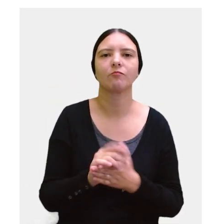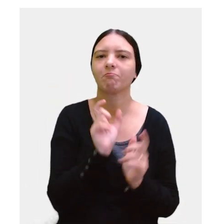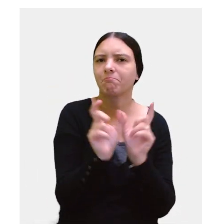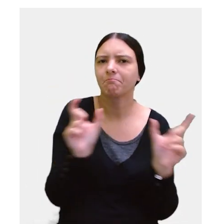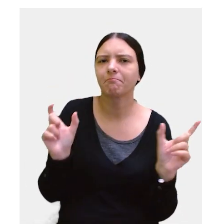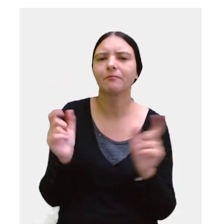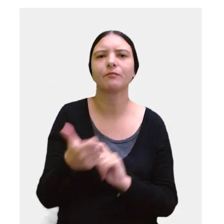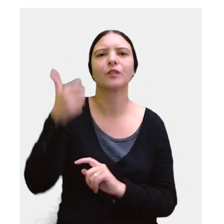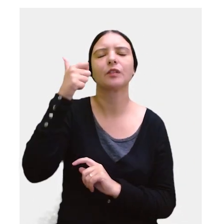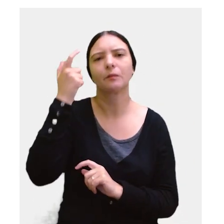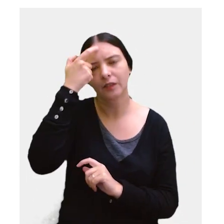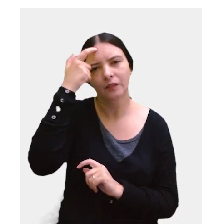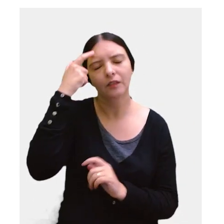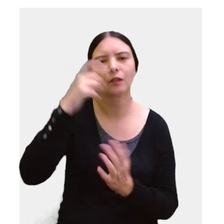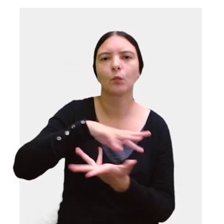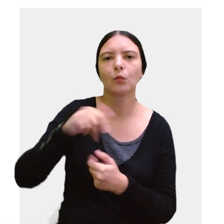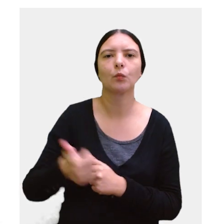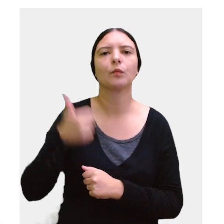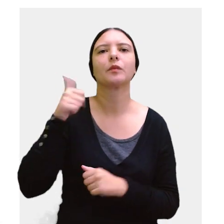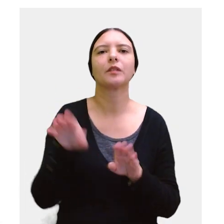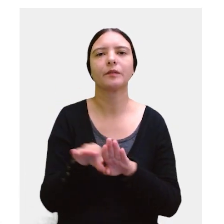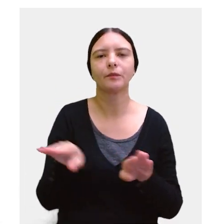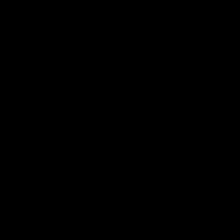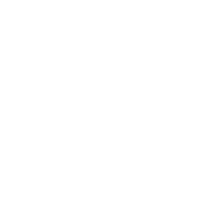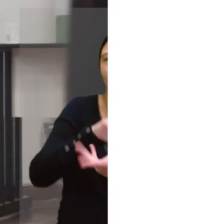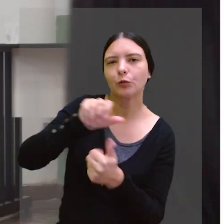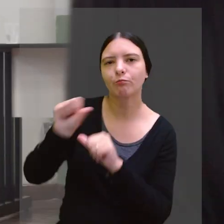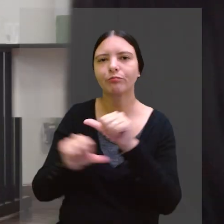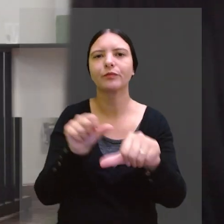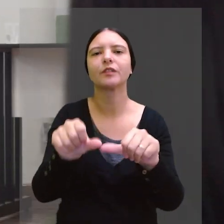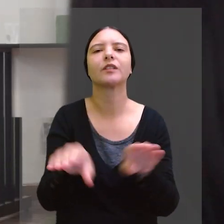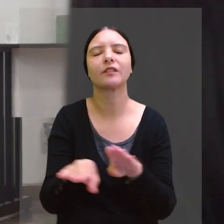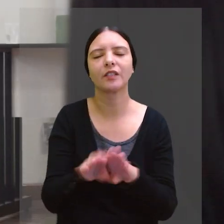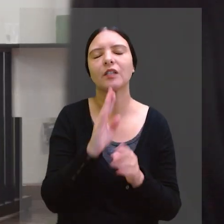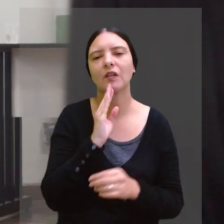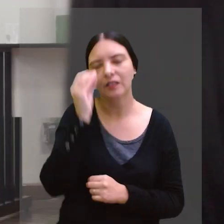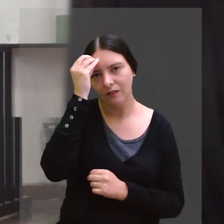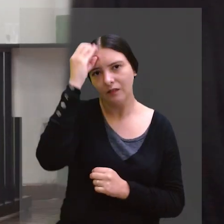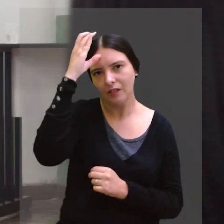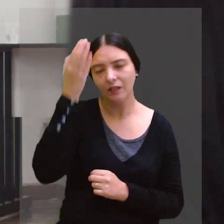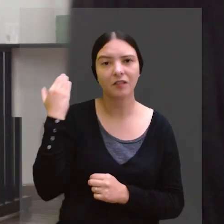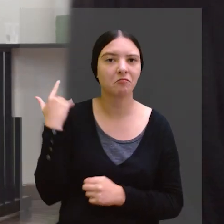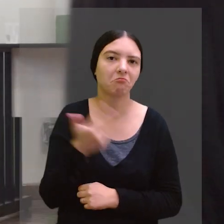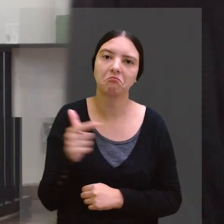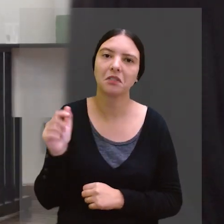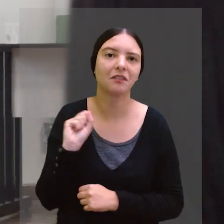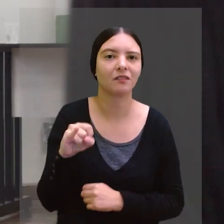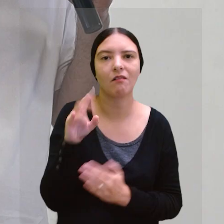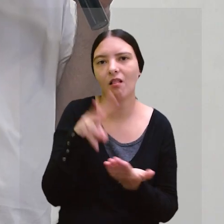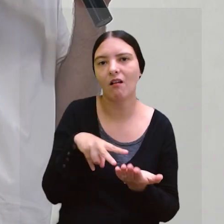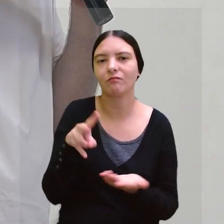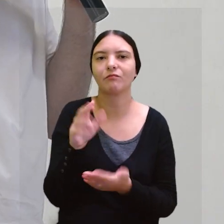vocabulário, a pensar melhor o mundo, permitindo conhecer e transformar o mundo, né? Tendo acesso a conhecimentos que você não teria se não fosse lendo